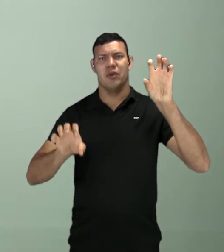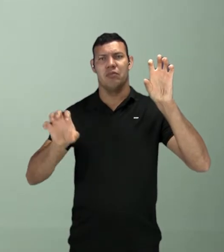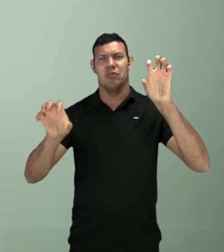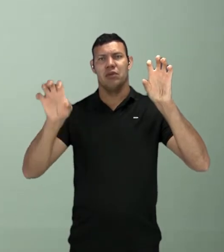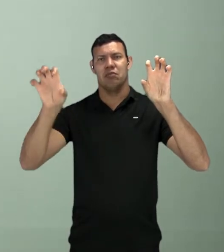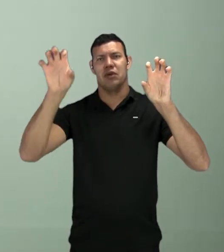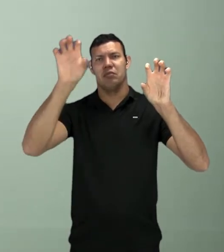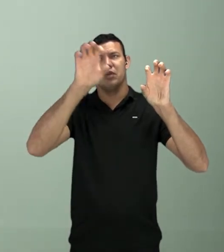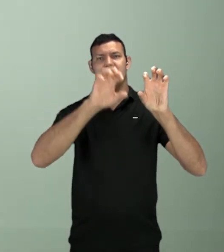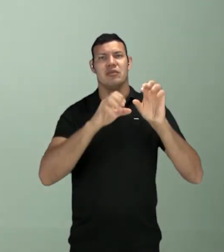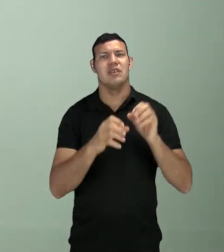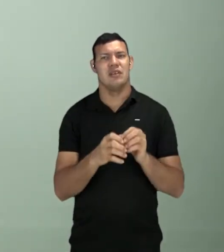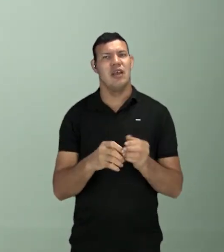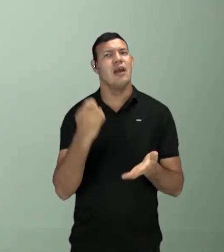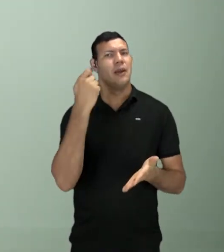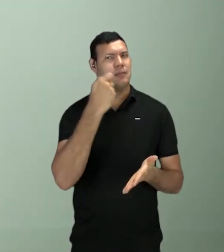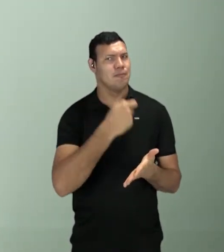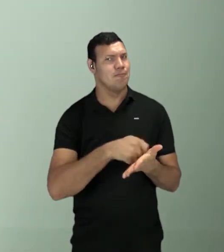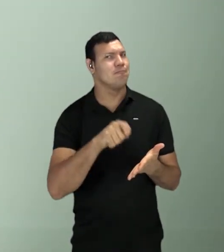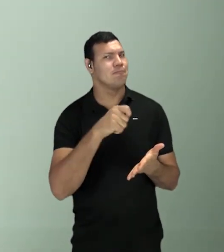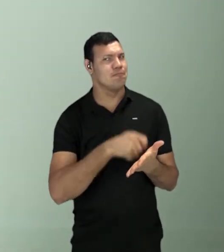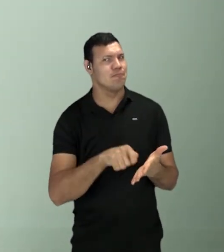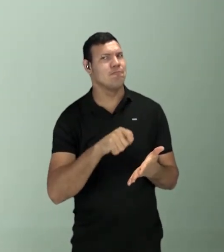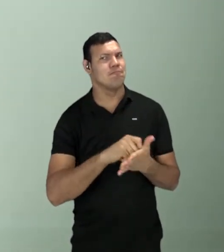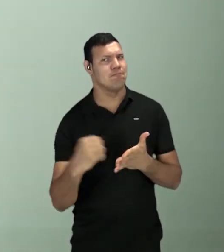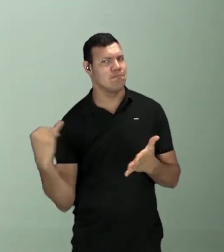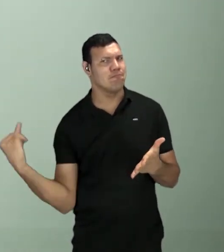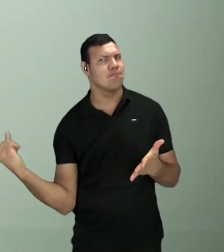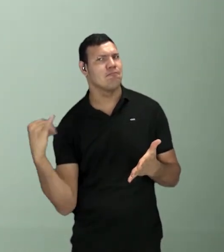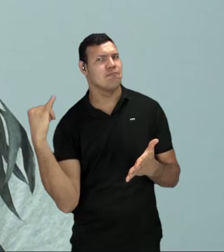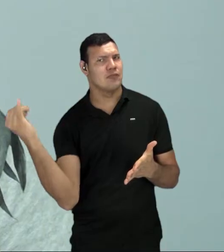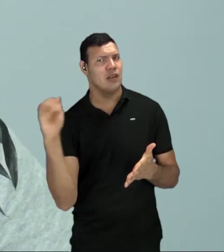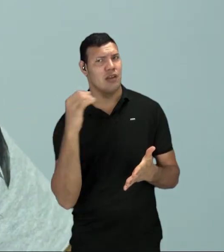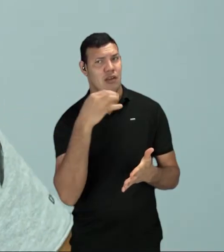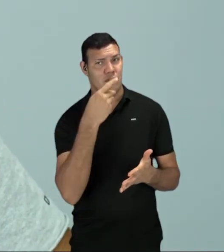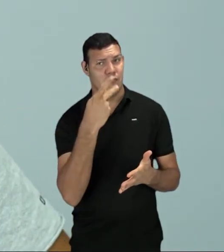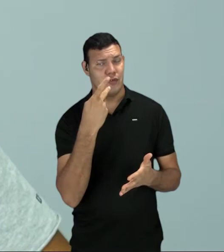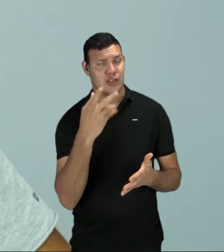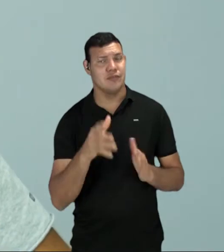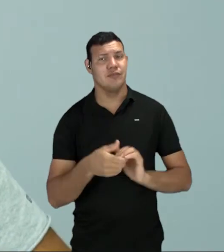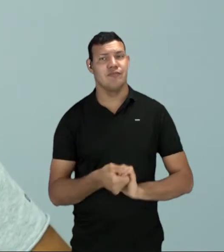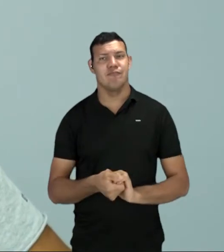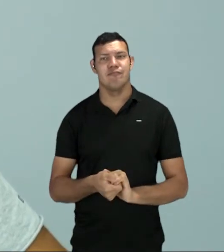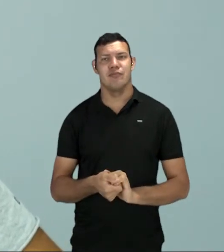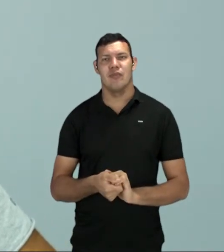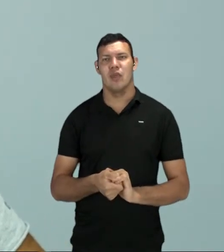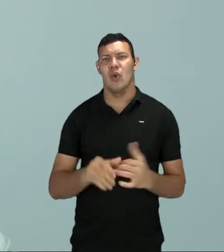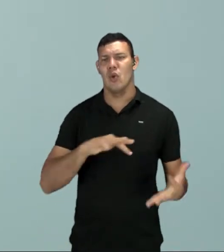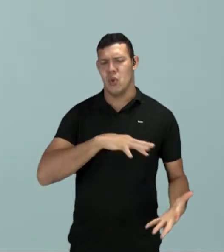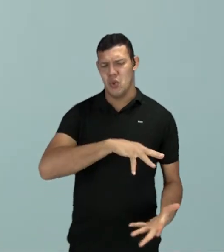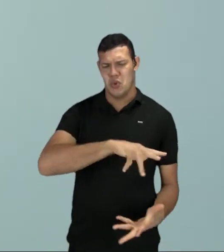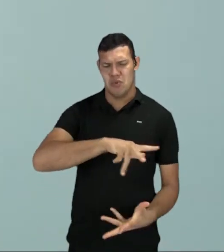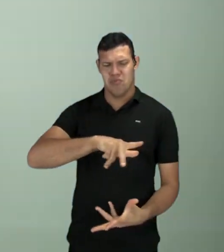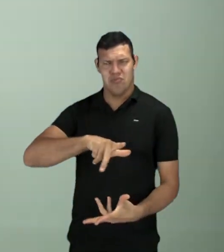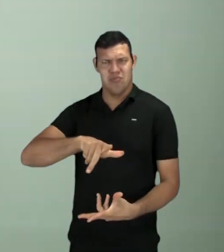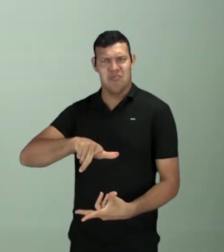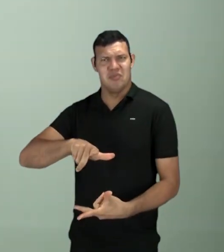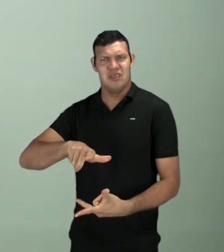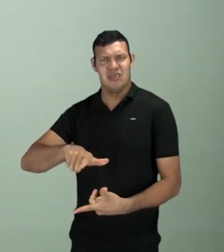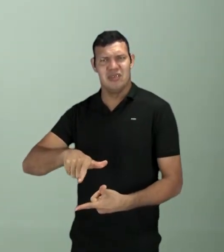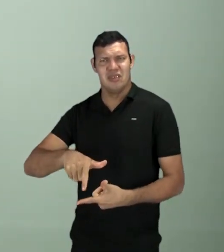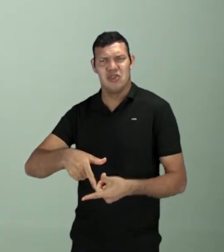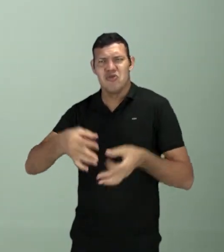um aspecto, eu quero que vocês anotem aí e prestem bem atenção. A visão de um mundo incerto, onde as teorias elas podem